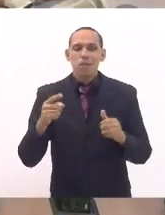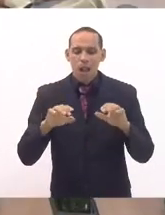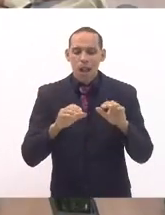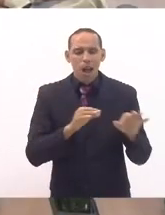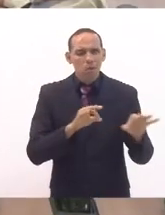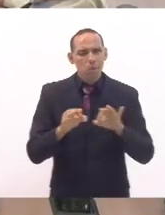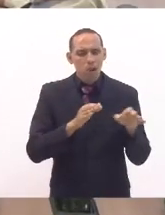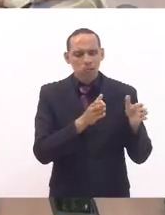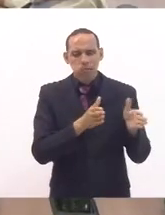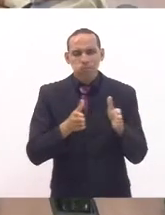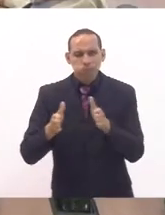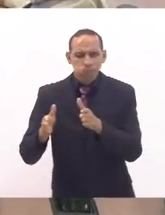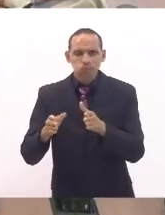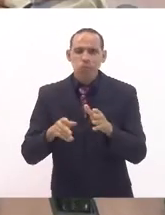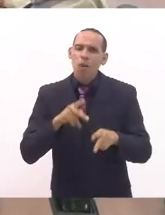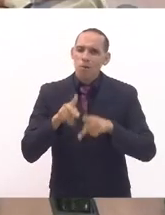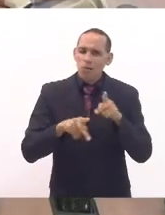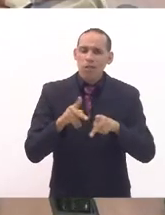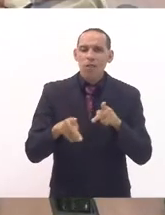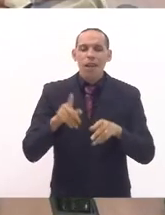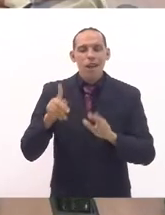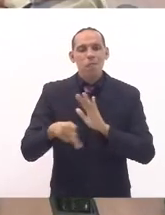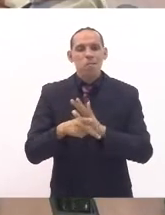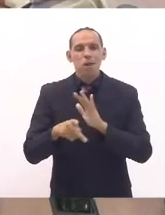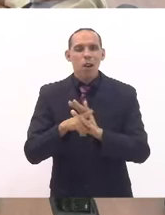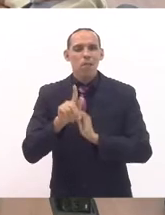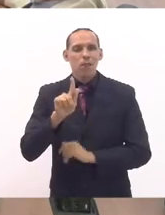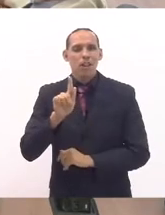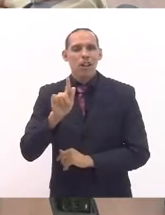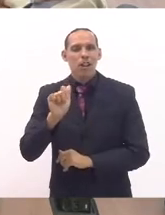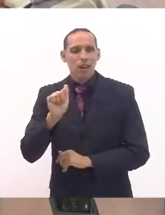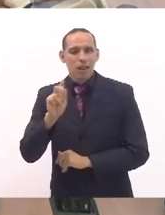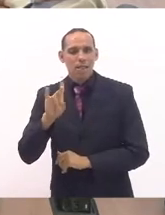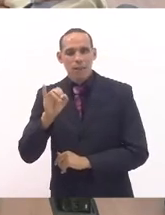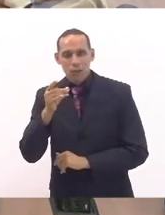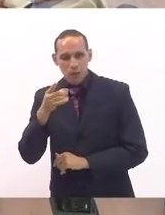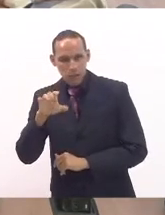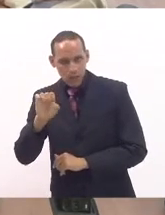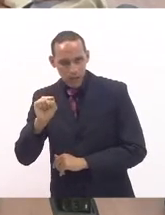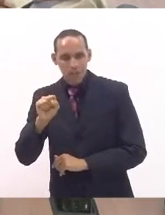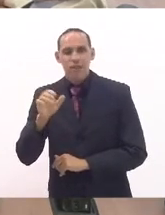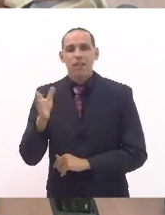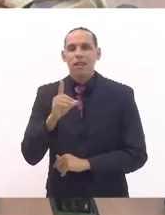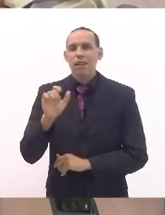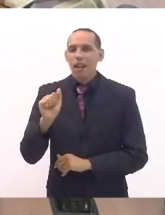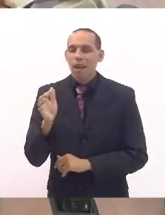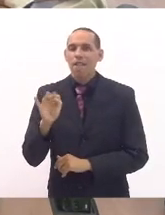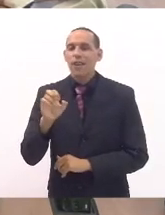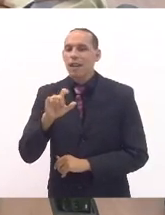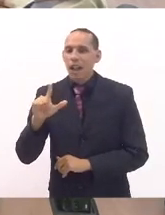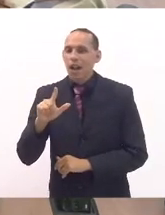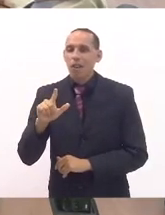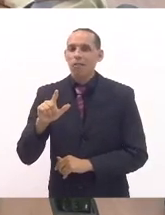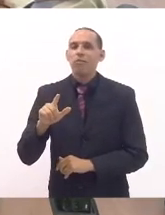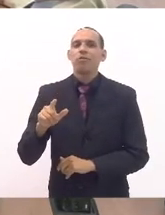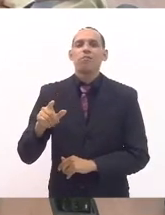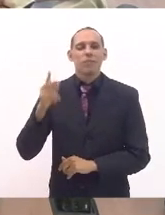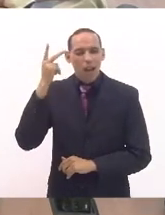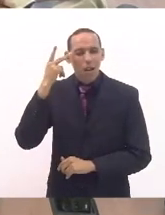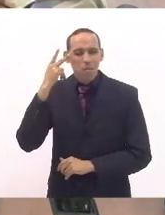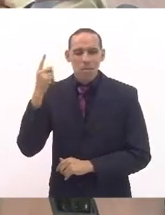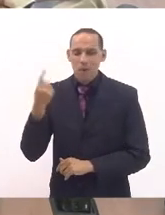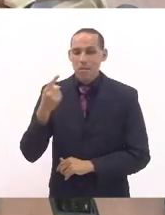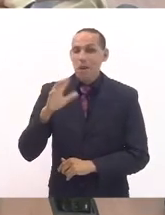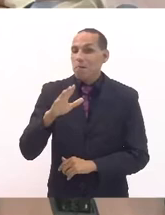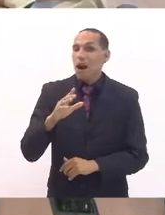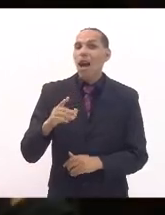uma organização da Gaviões de Fiel de São Paulo. Foi o primeiro ato político